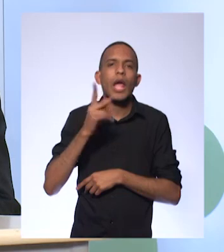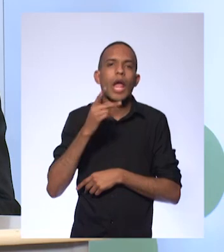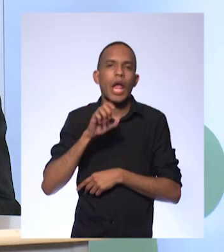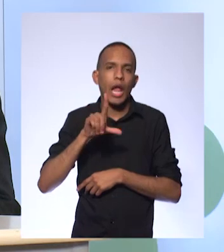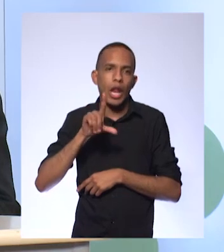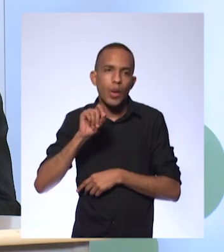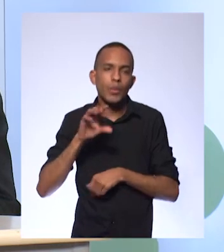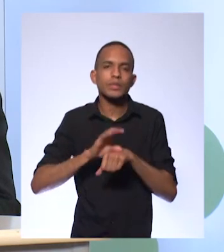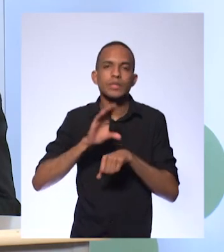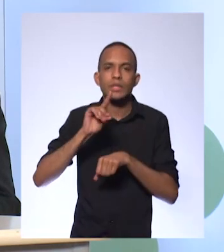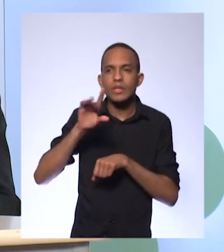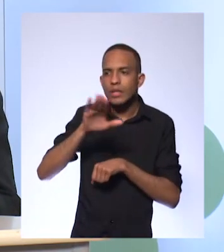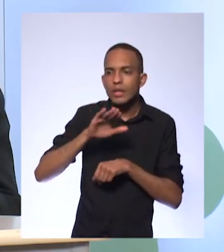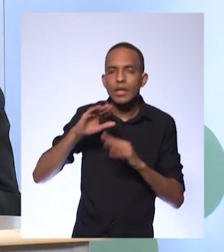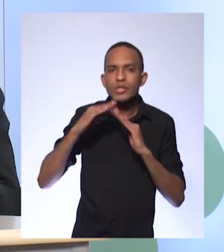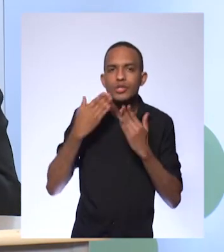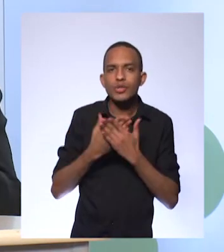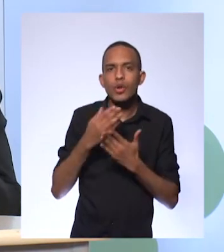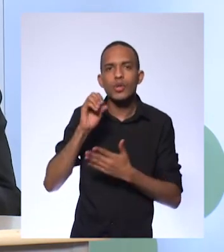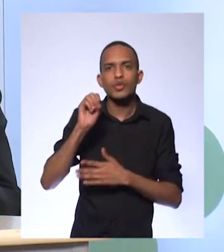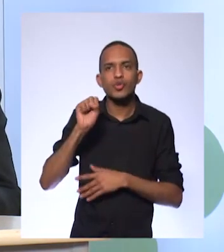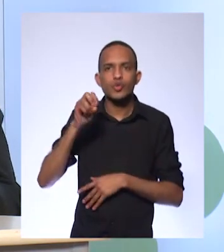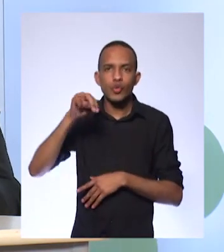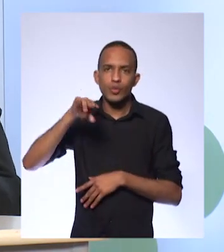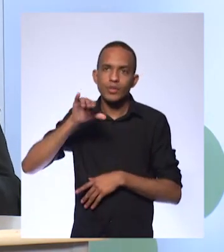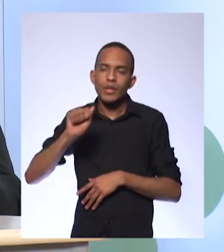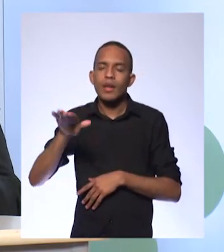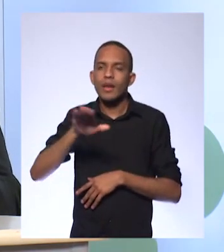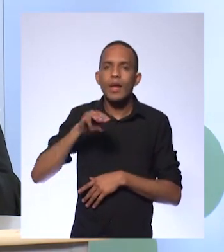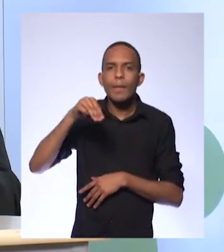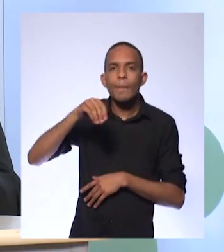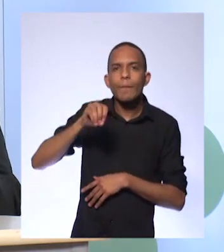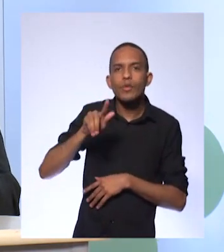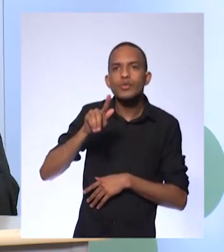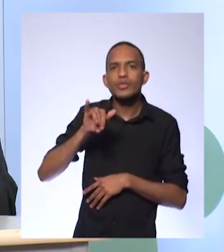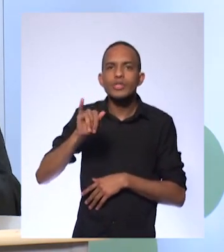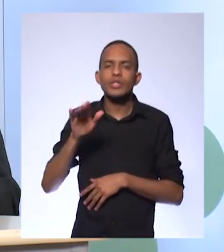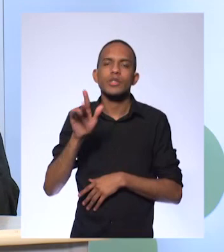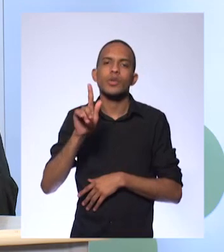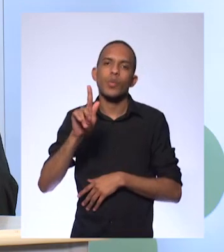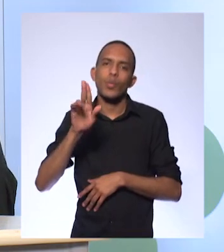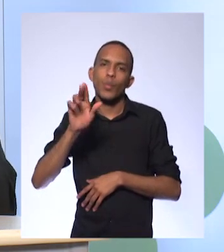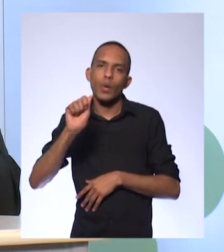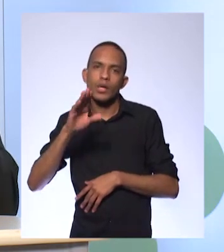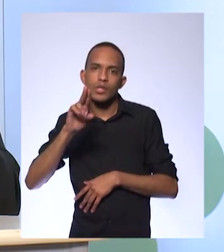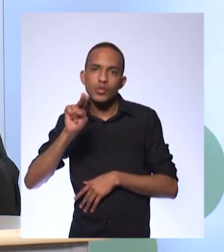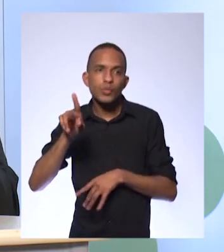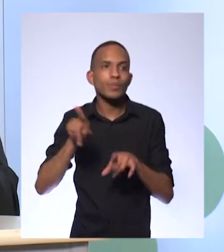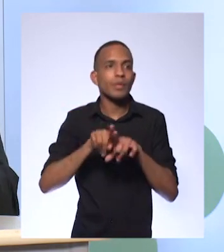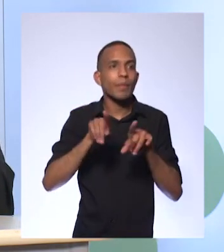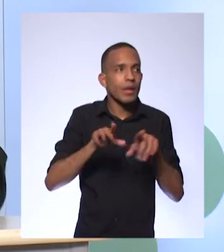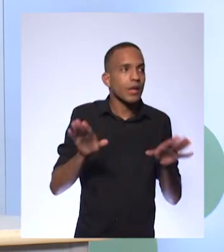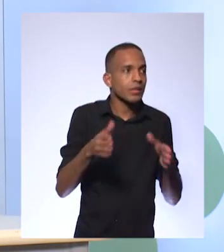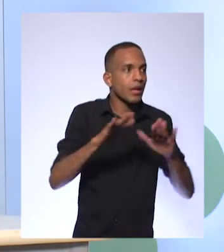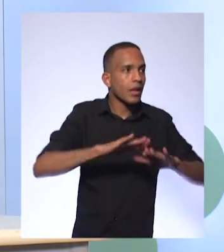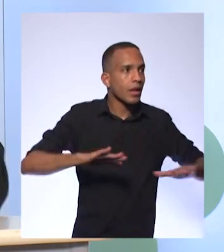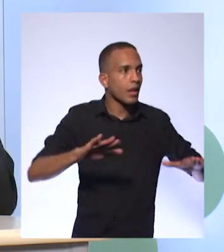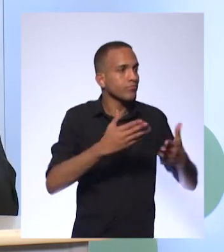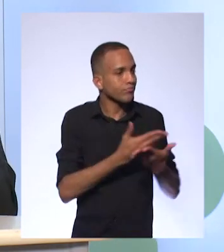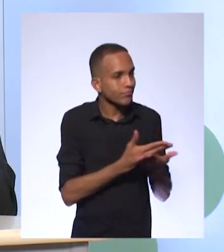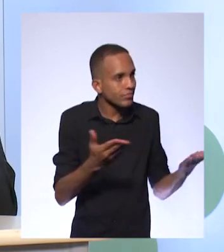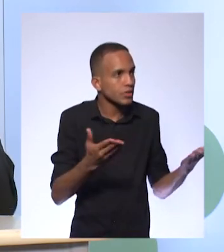coordenador de Ciências Humanas da Escola Sônia de Mogi Guaçu, que nos pediu aqui para falar, né, a escola e motivar a galera. Só